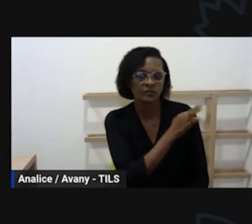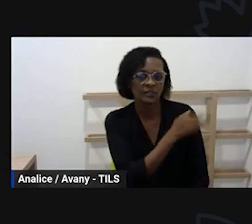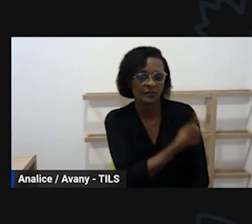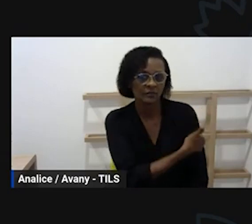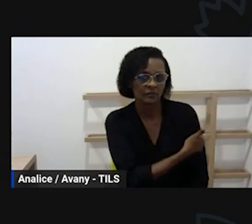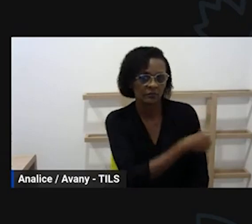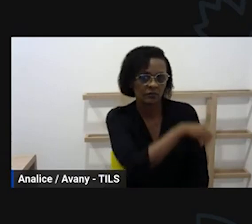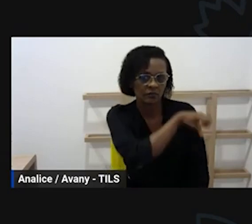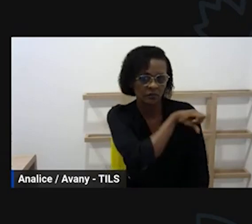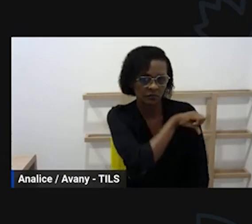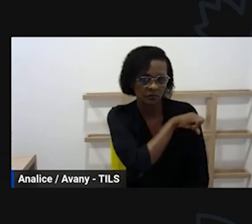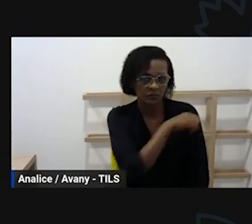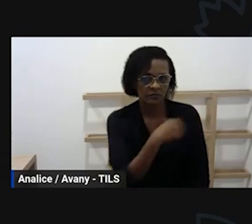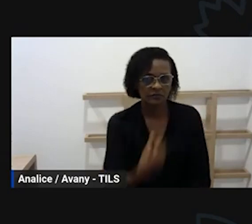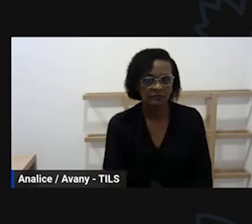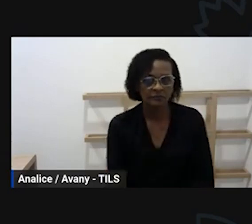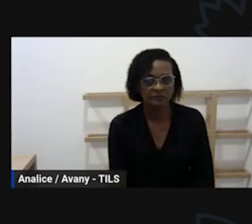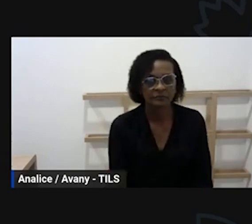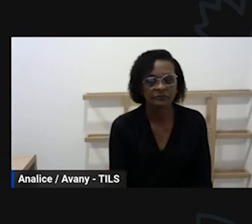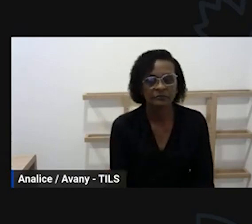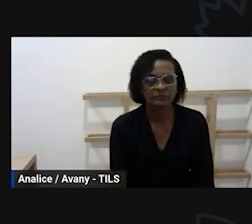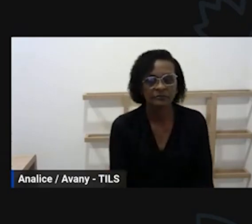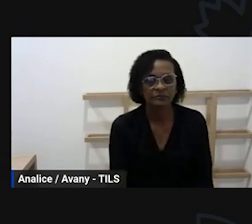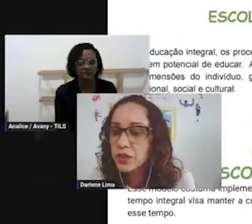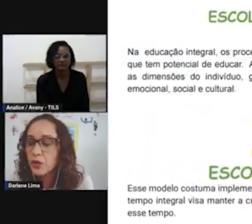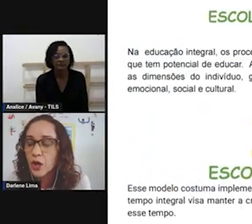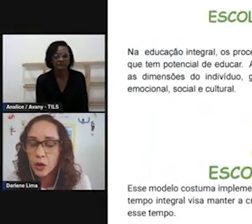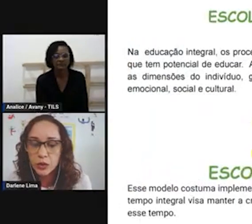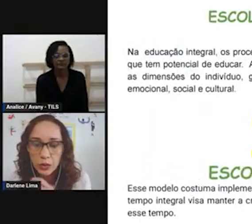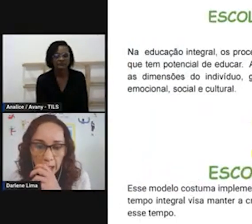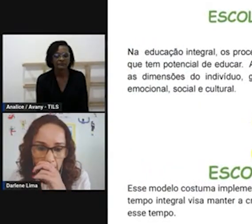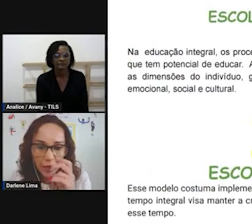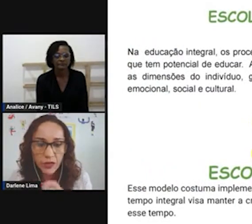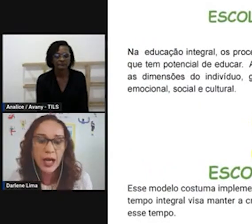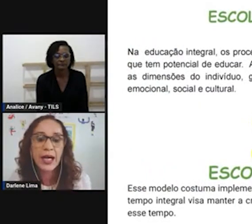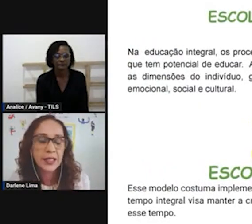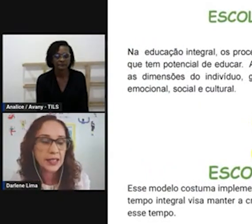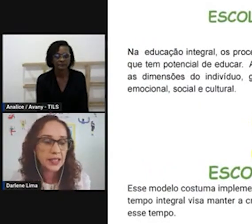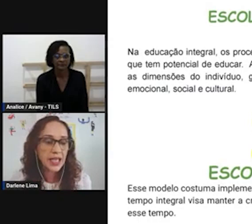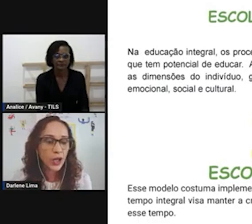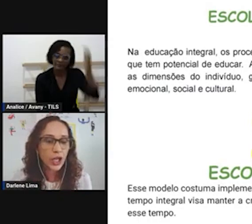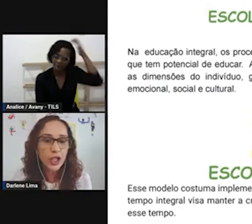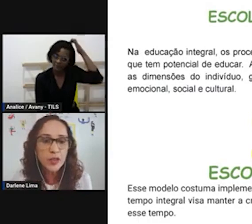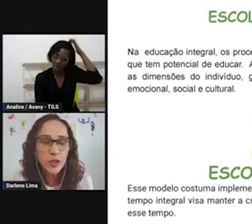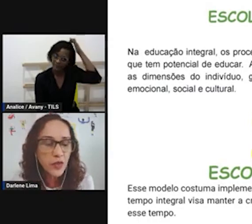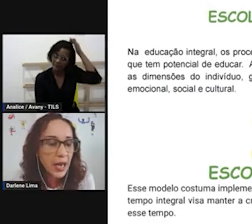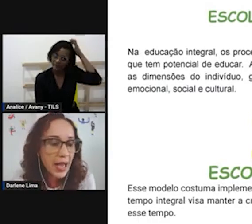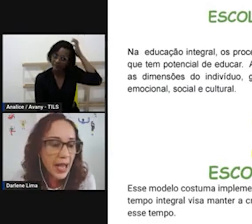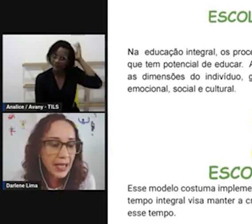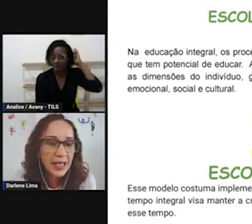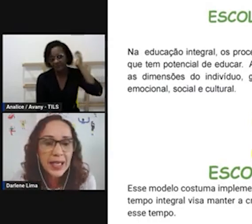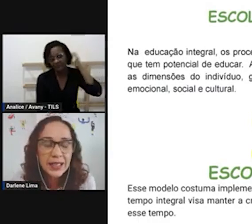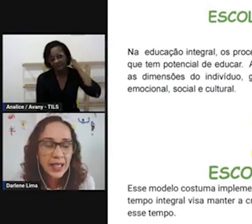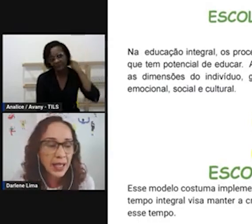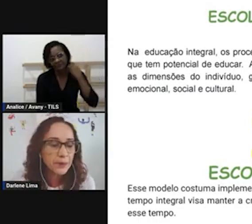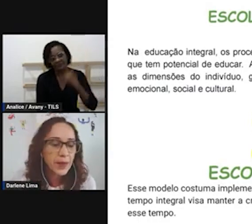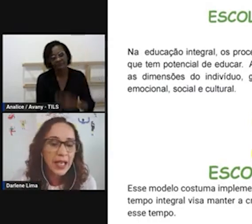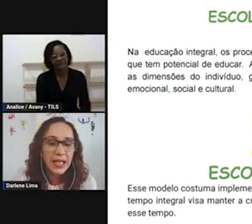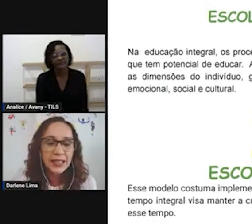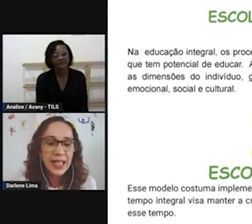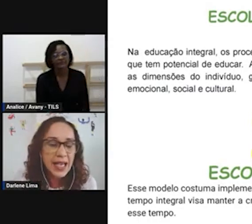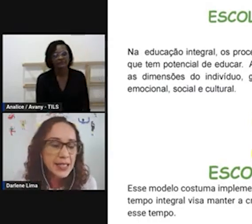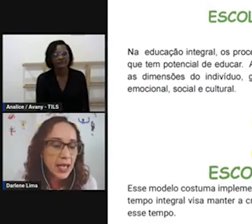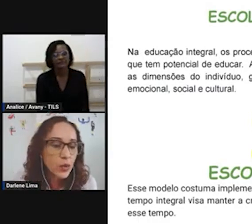vamos lá voltar para os slides aí eu vou acompanhando aqui qualquer dúvida eu volto Gabriel aí agora nós vamos falar né